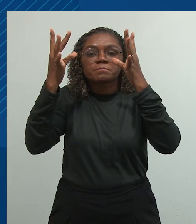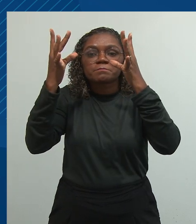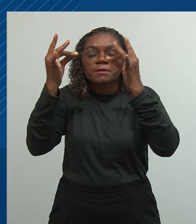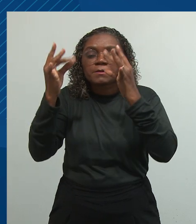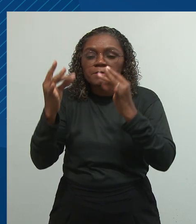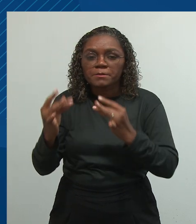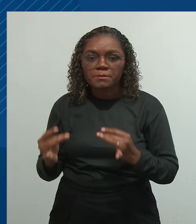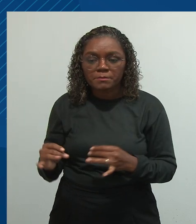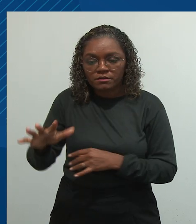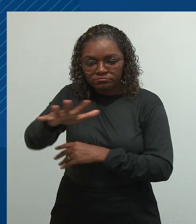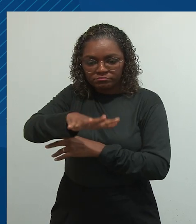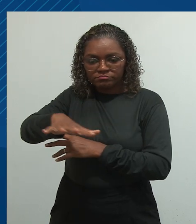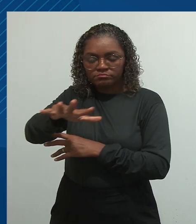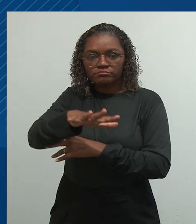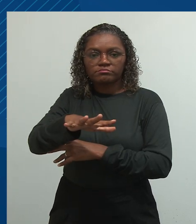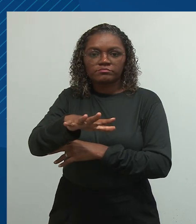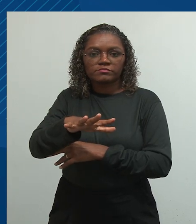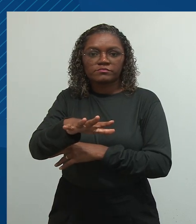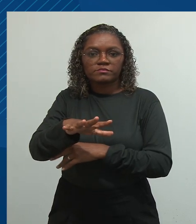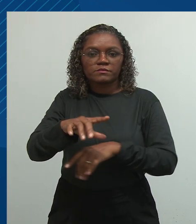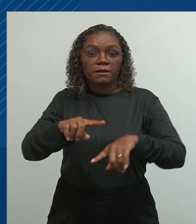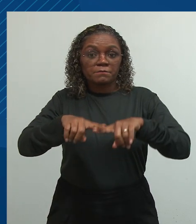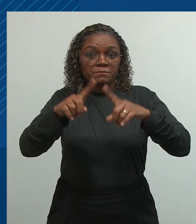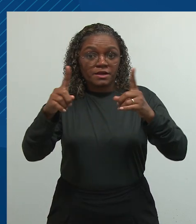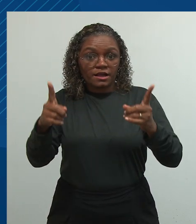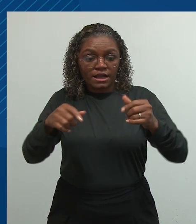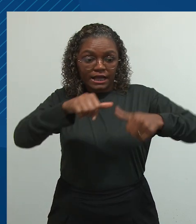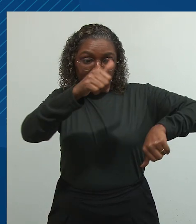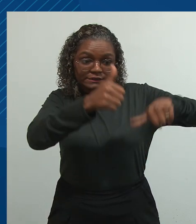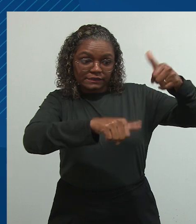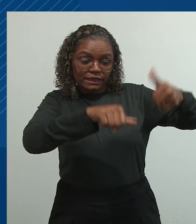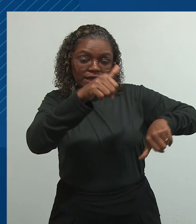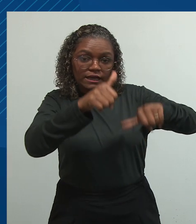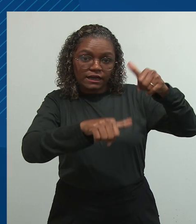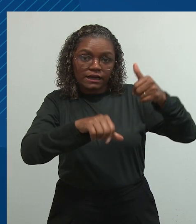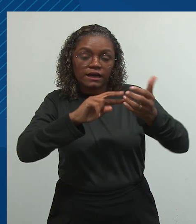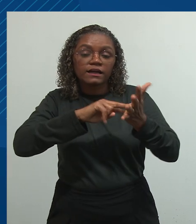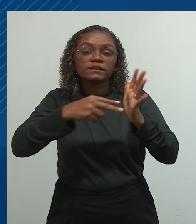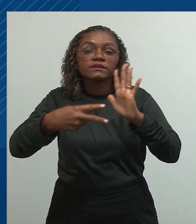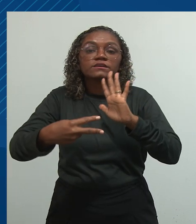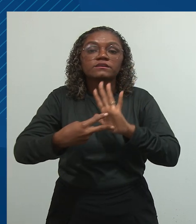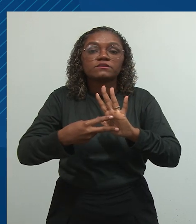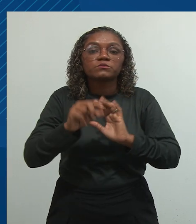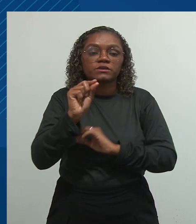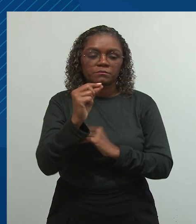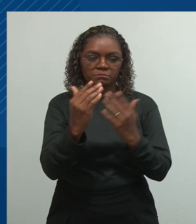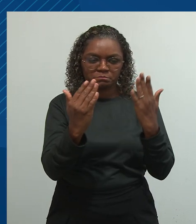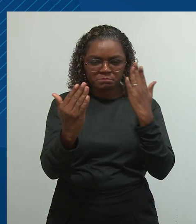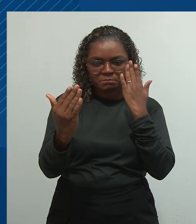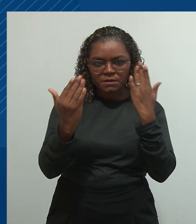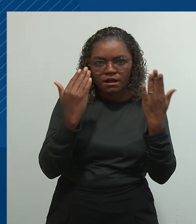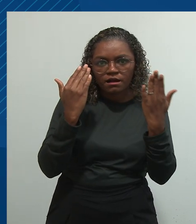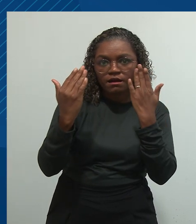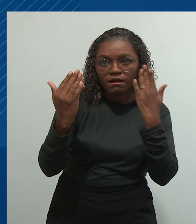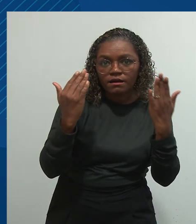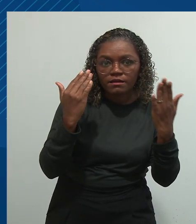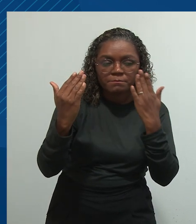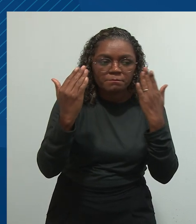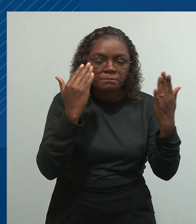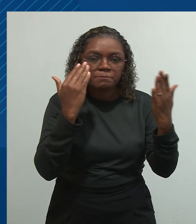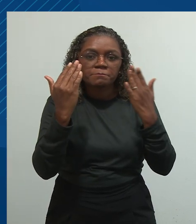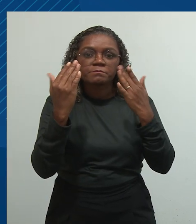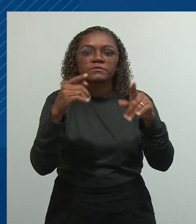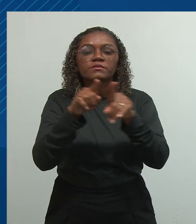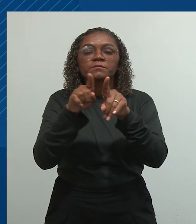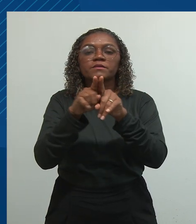e um ambiente. A análise, você já decompõe, você compara, você